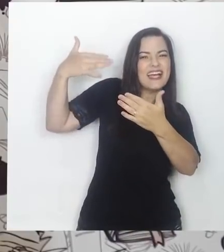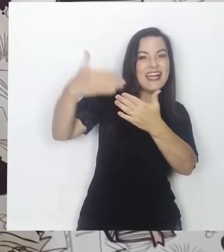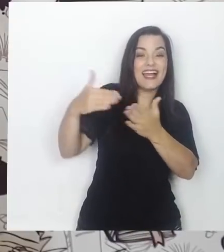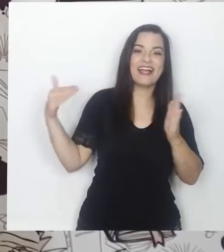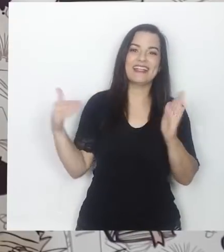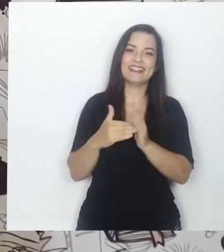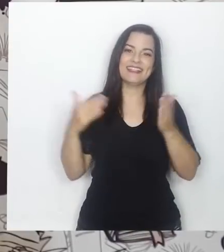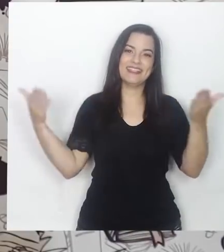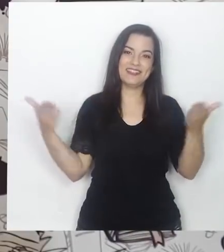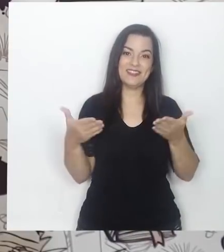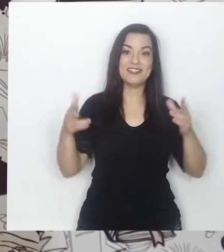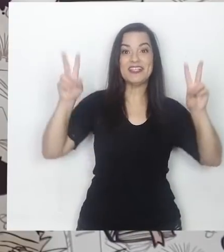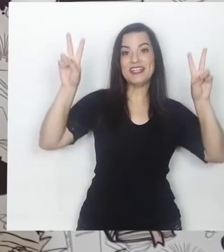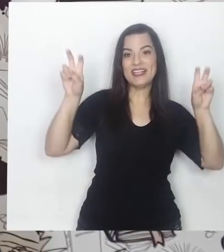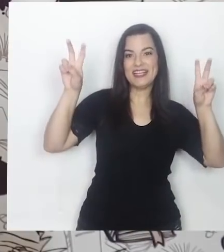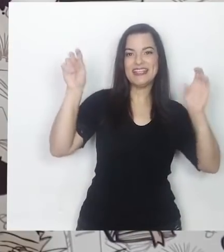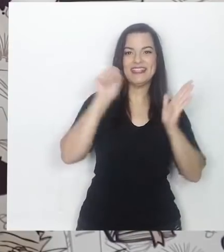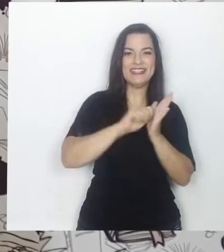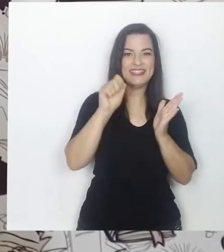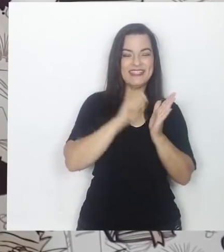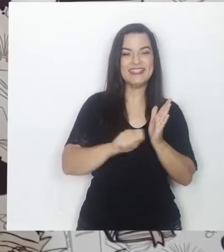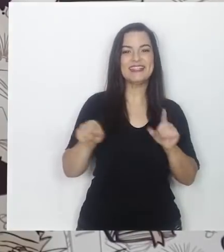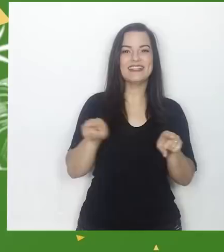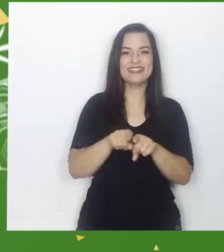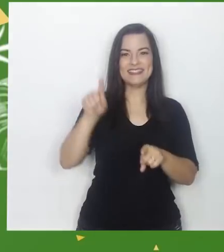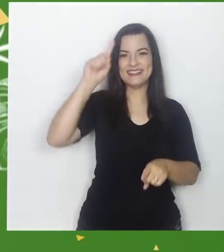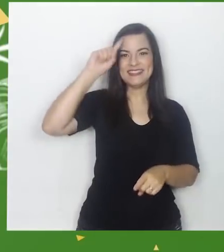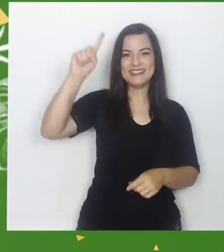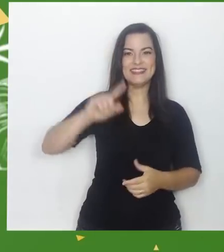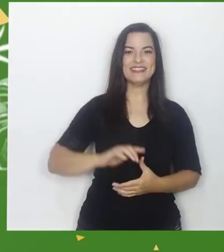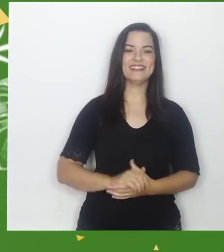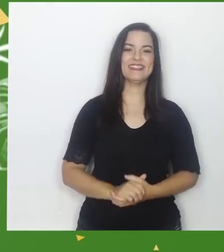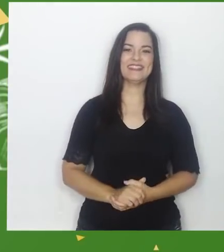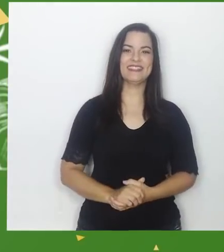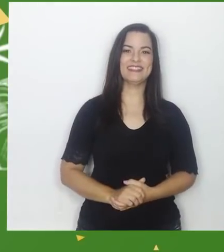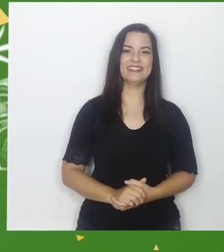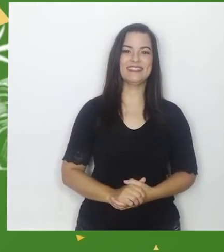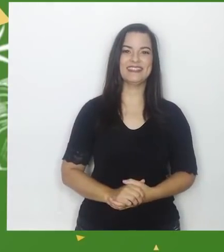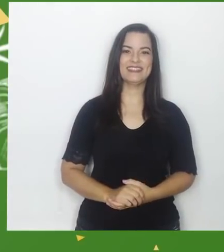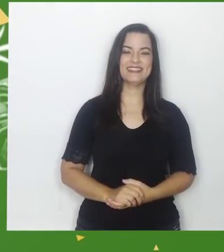o nosso último tema e a data de hoje.